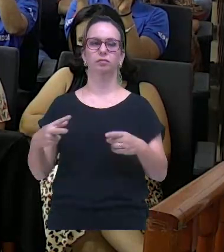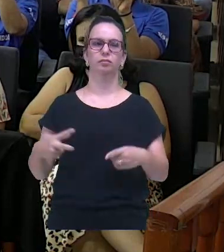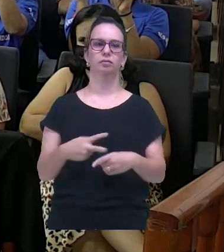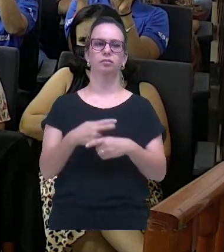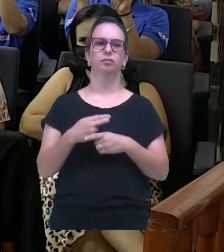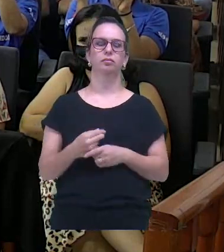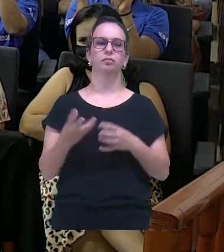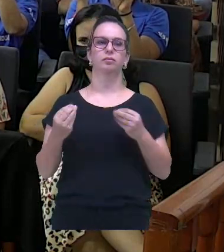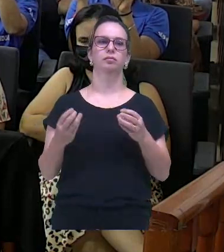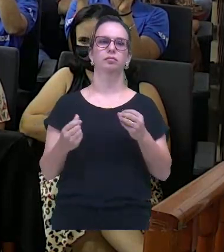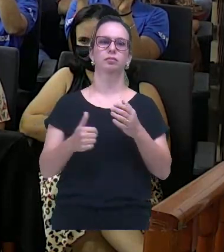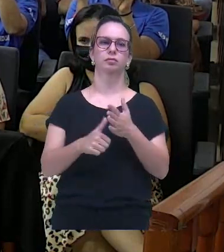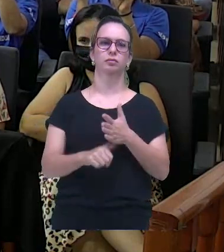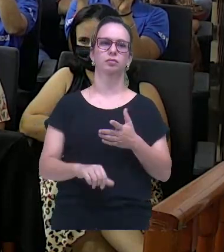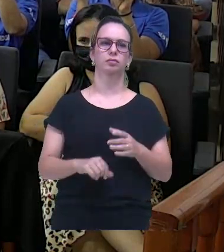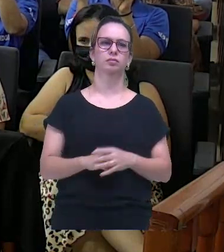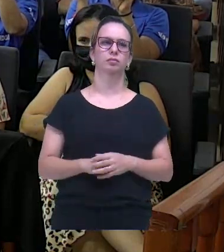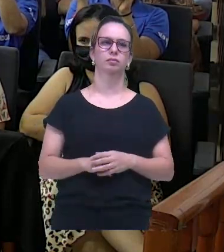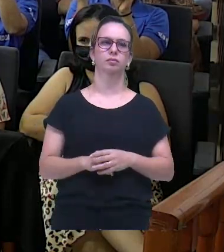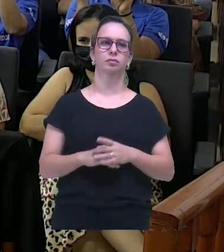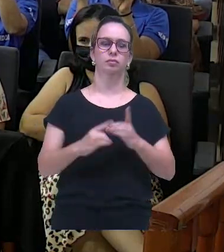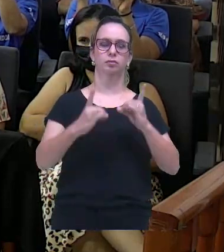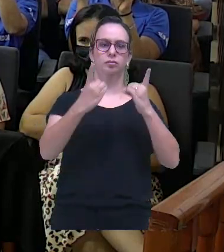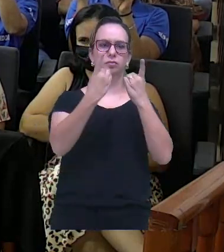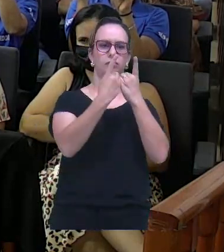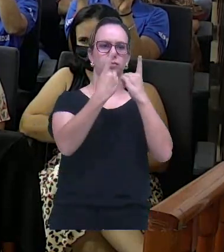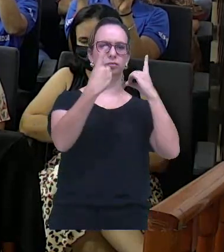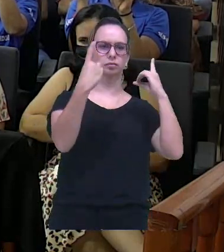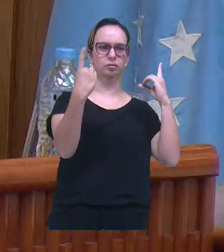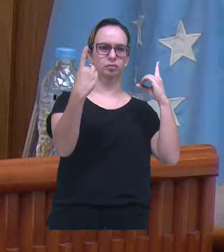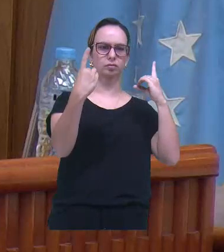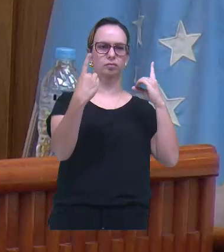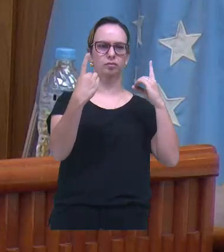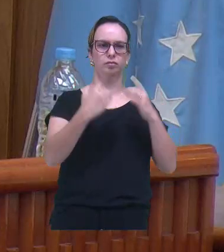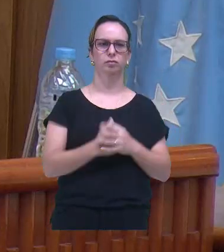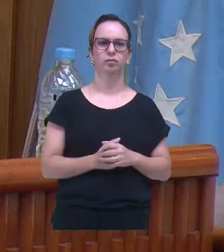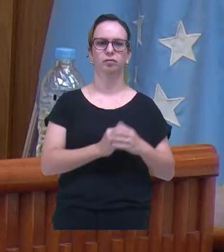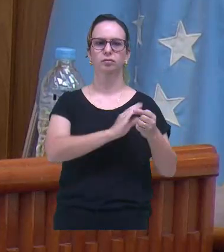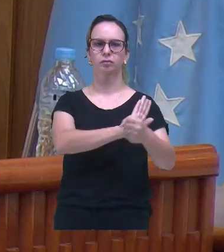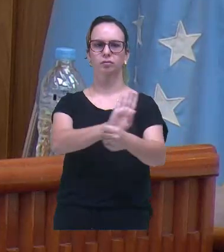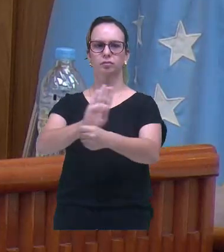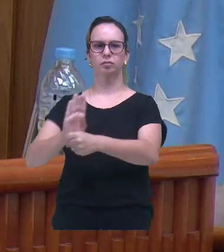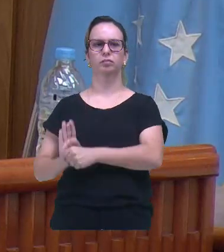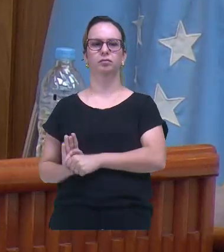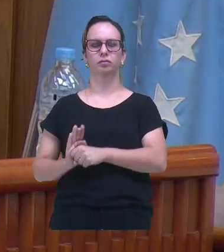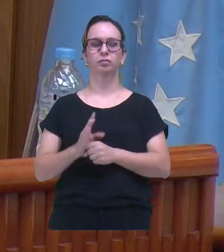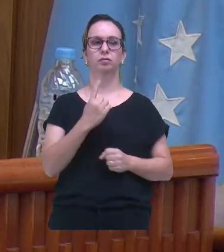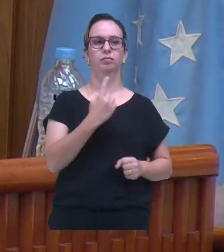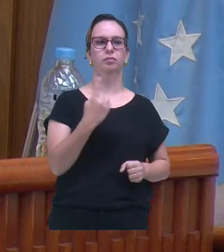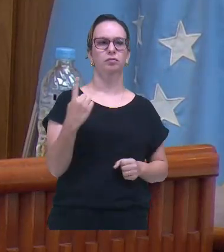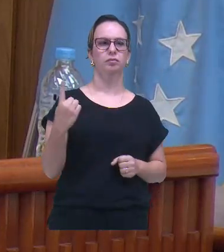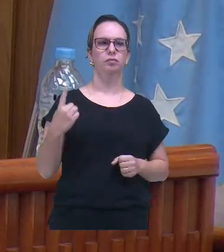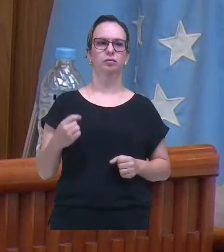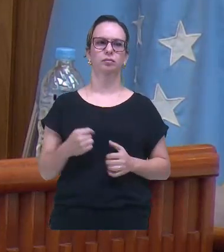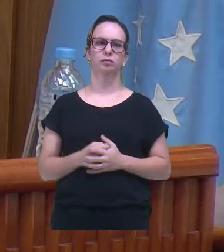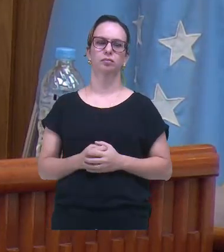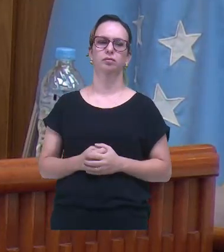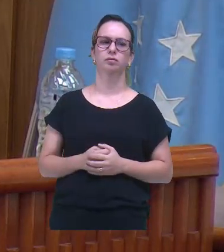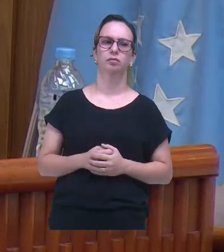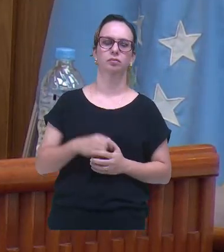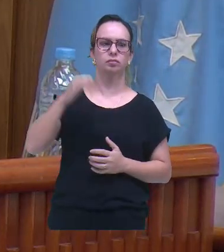filas quilométricas para se proteger e proteger a todos nós, se imunizando.